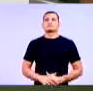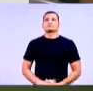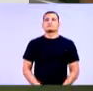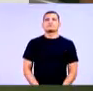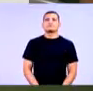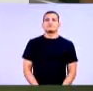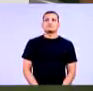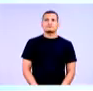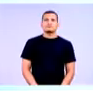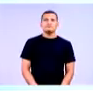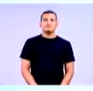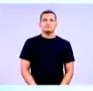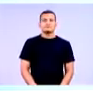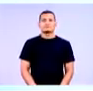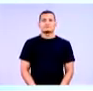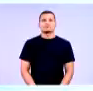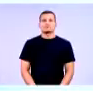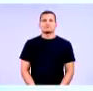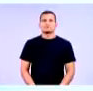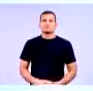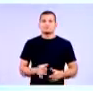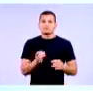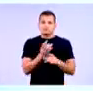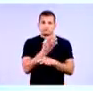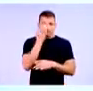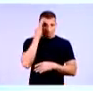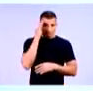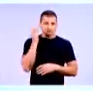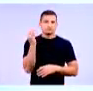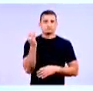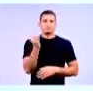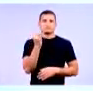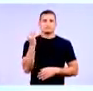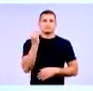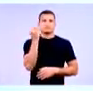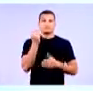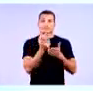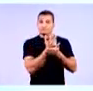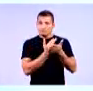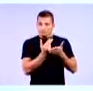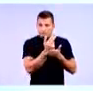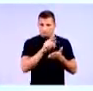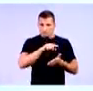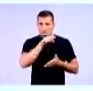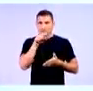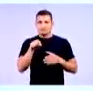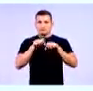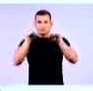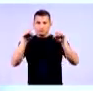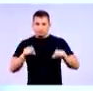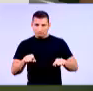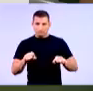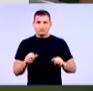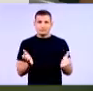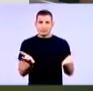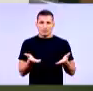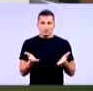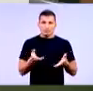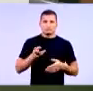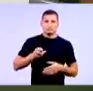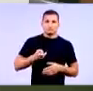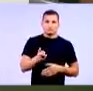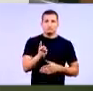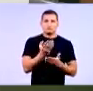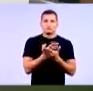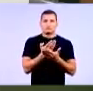gente, fechamos a ideia do modelo, né? Então a gente entendeu aí a importância da modelagem para o sistema e agora a gente vai continuar a nossa aula,